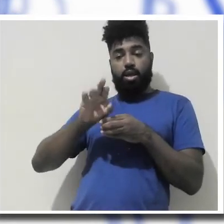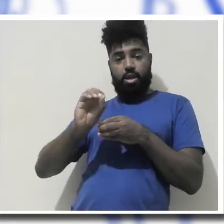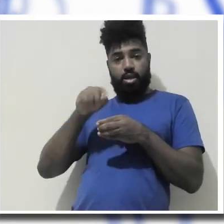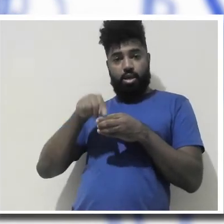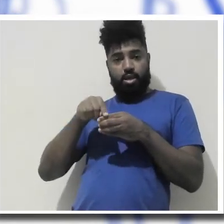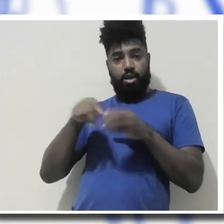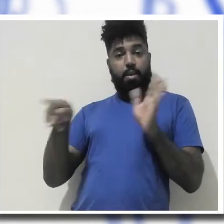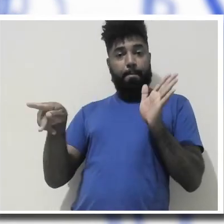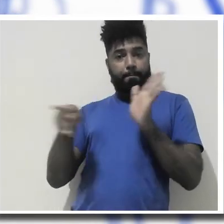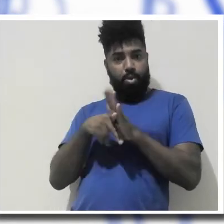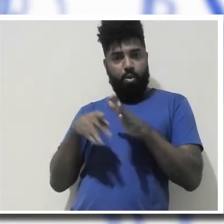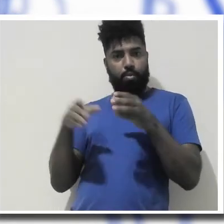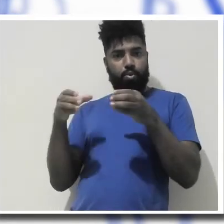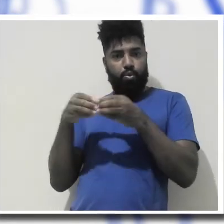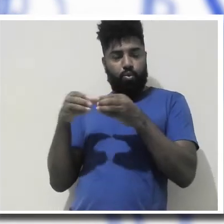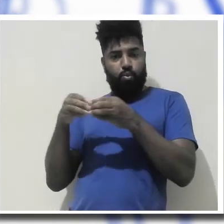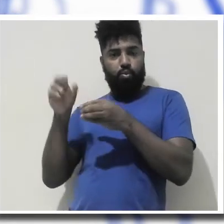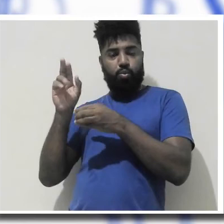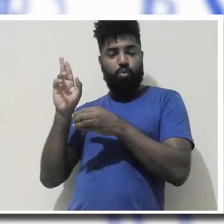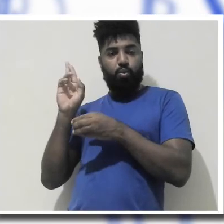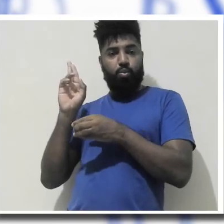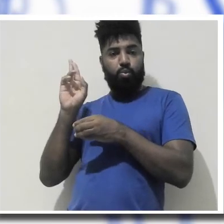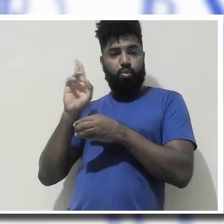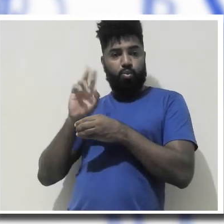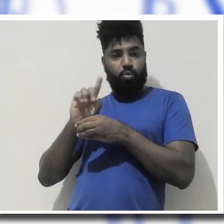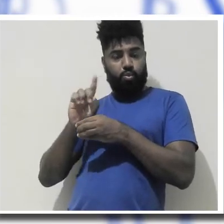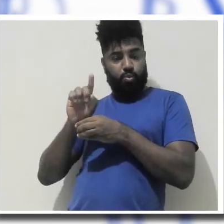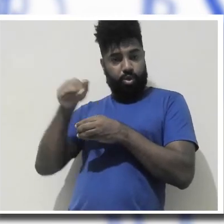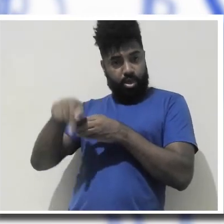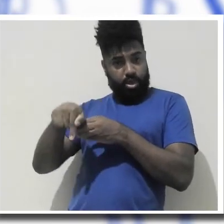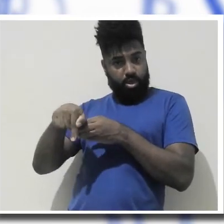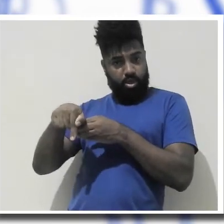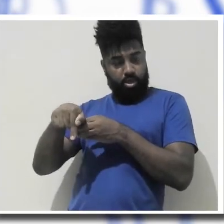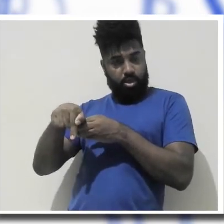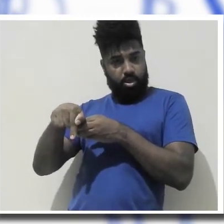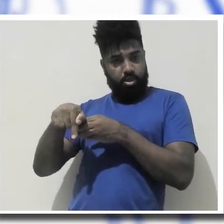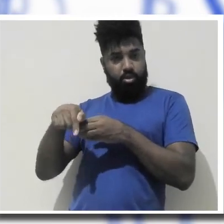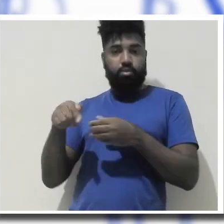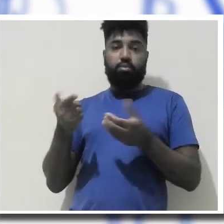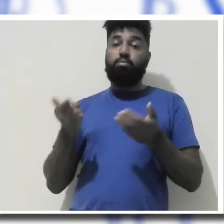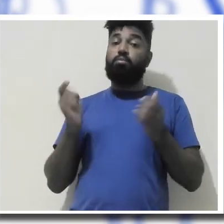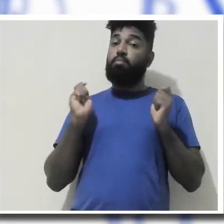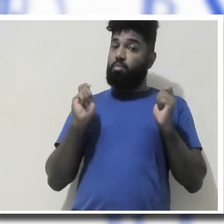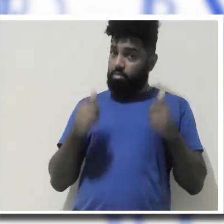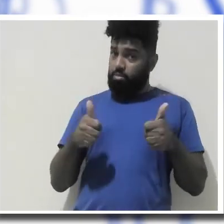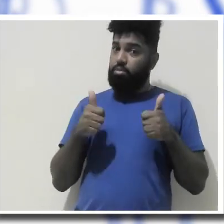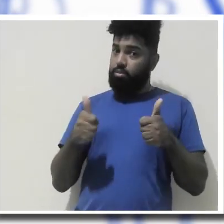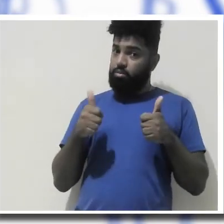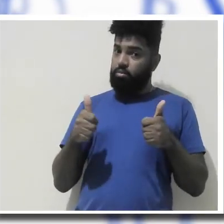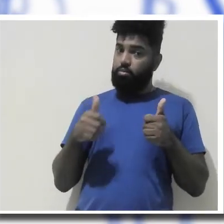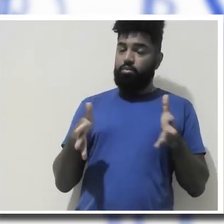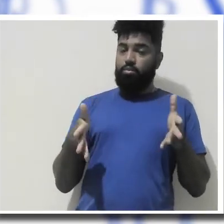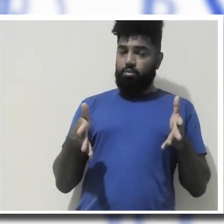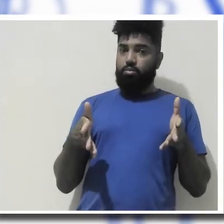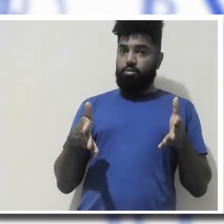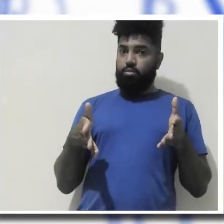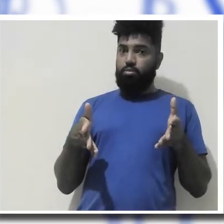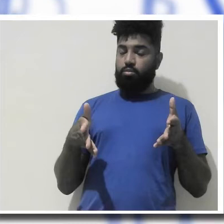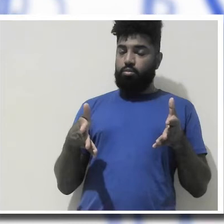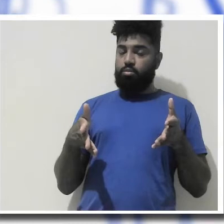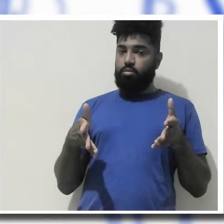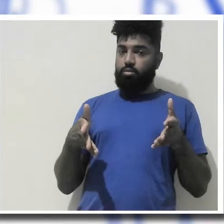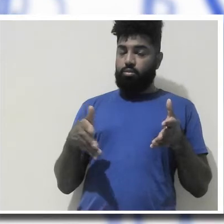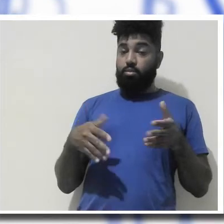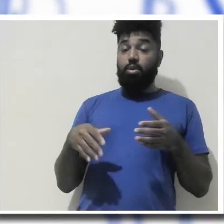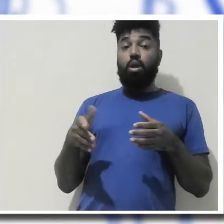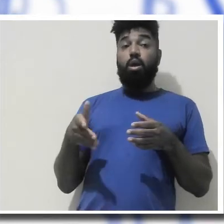são racionais? Sim. Porém, não posso dizer que todos os racionais são